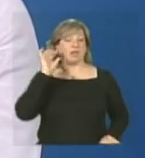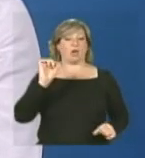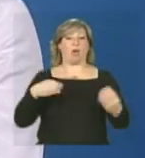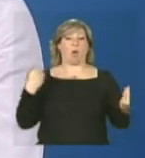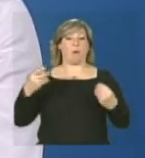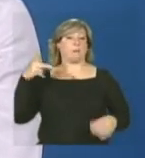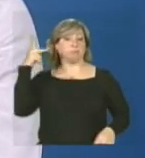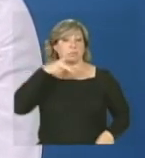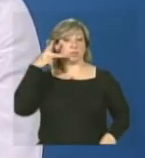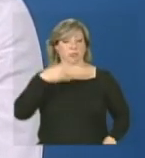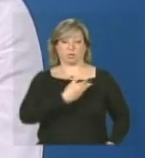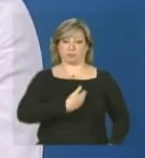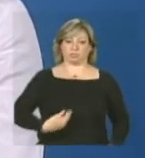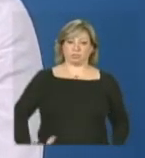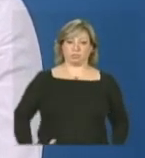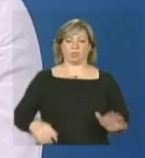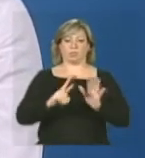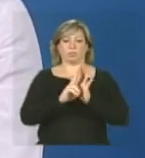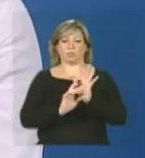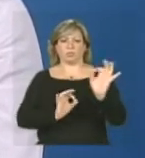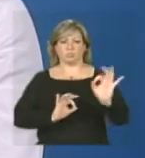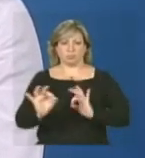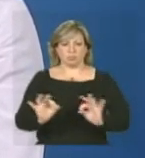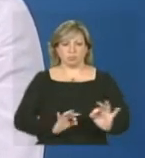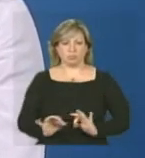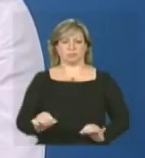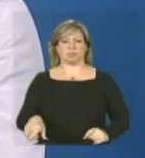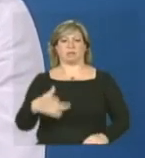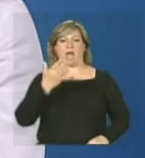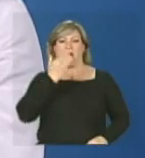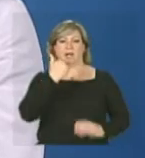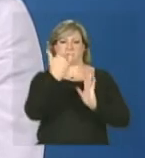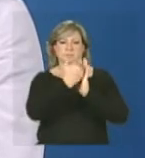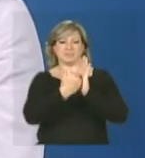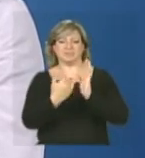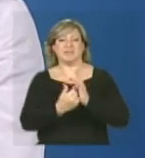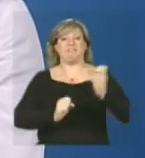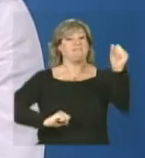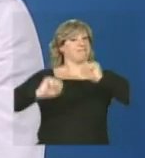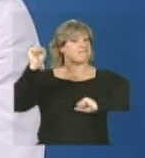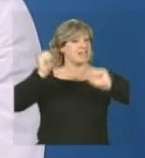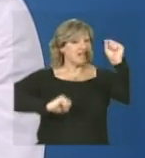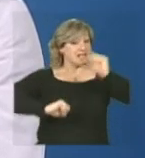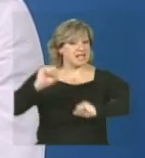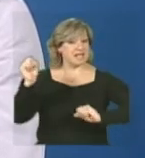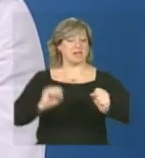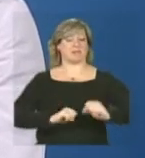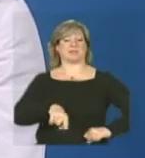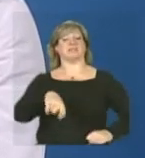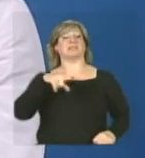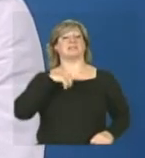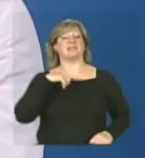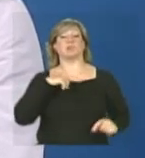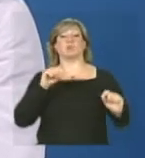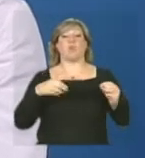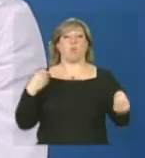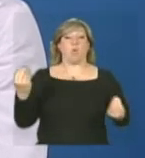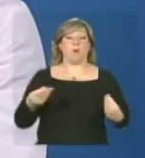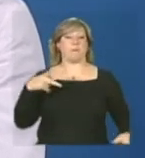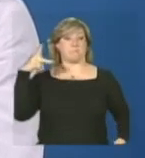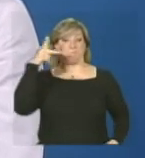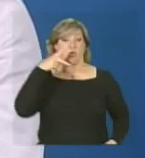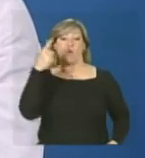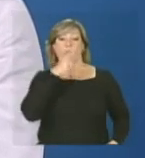políticas públicas que regulam os alimentos industrializados, que regulam as políticas de